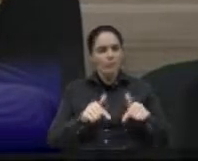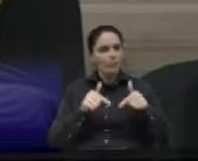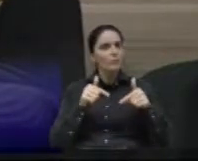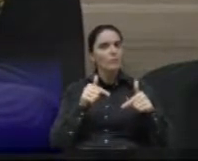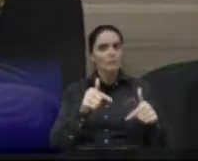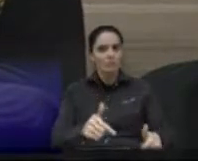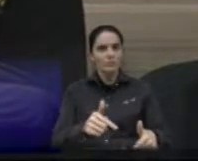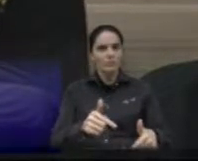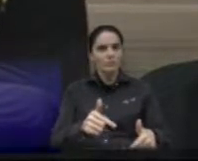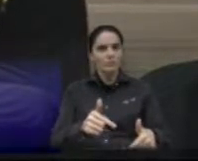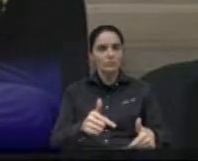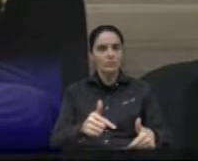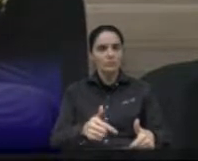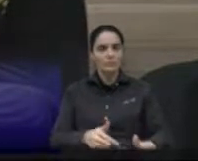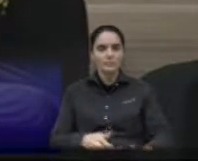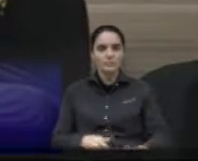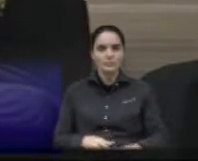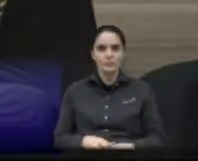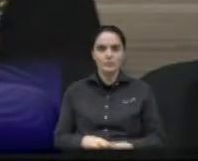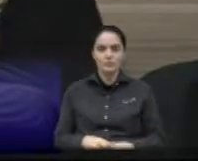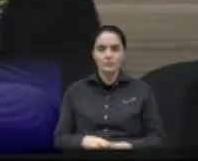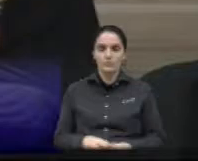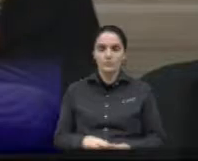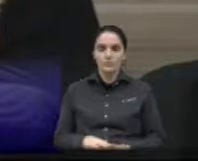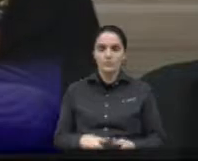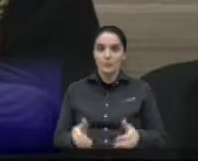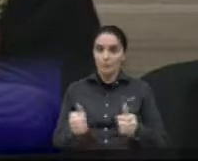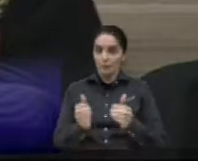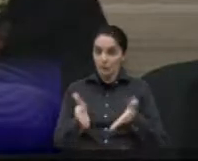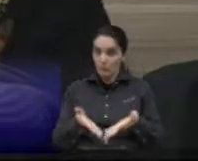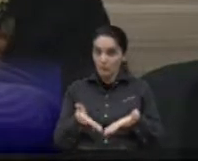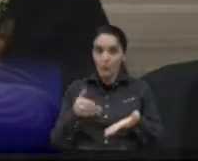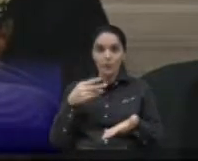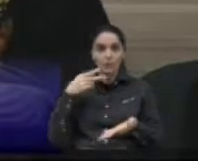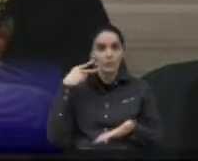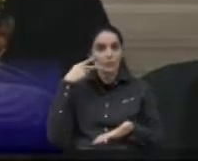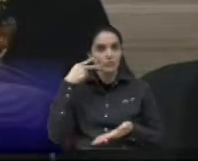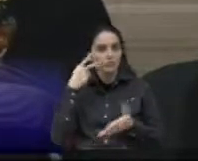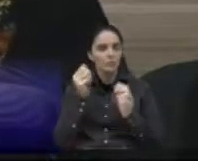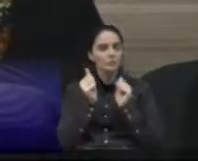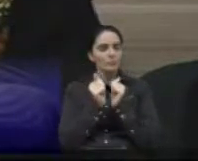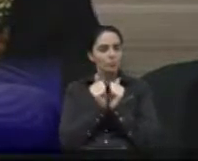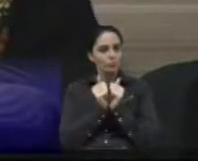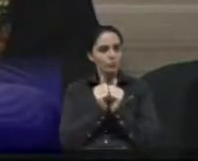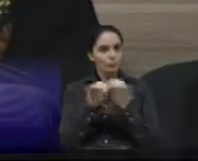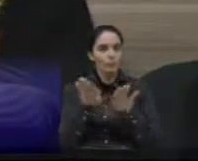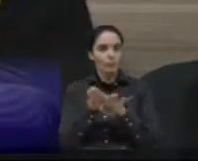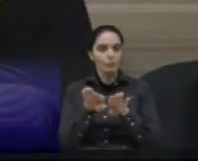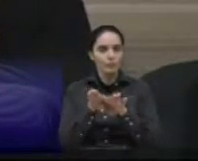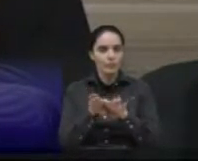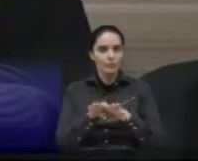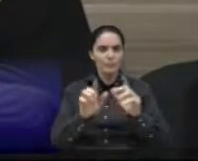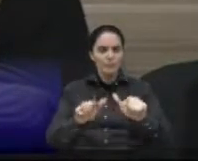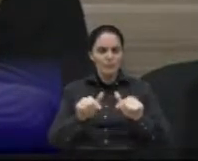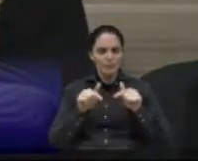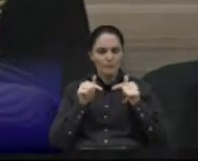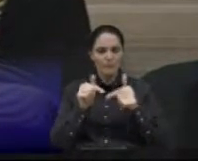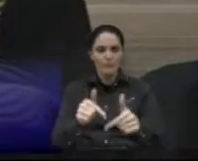no combate, o legislativo com esse projeto também vai estar empenhado